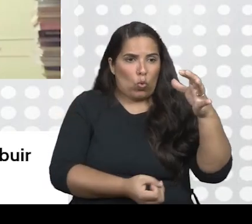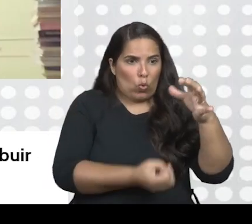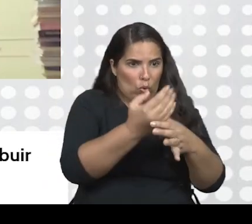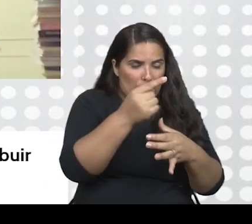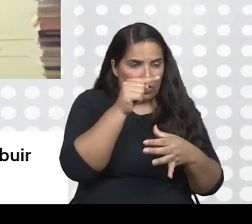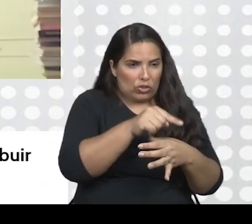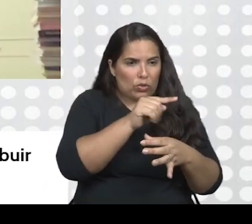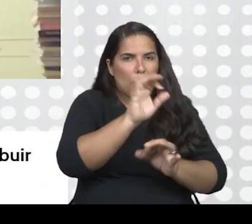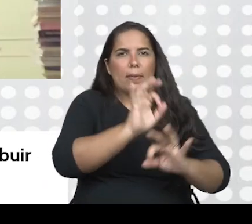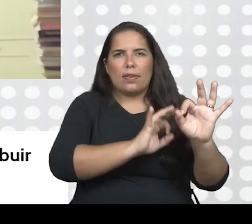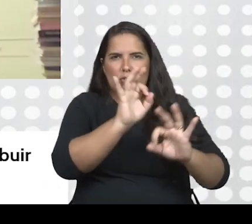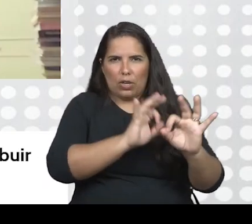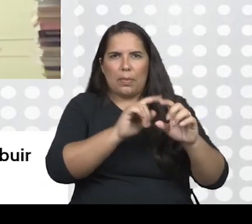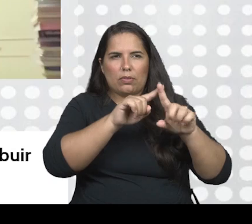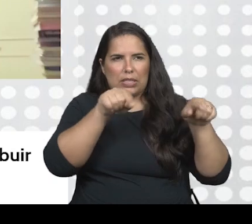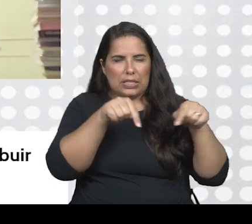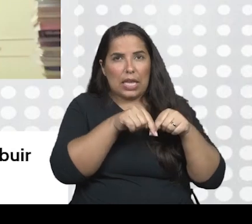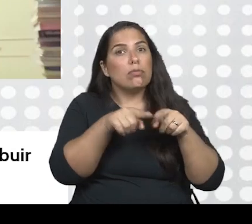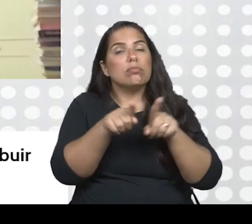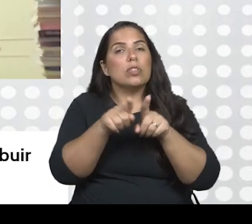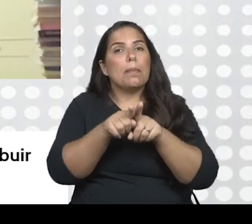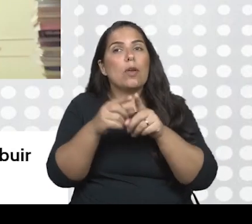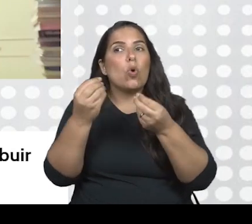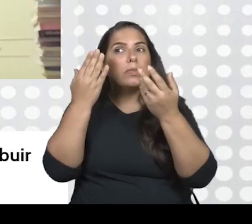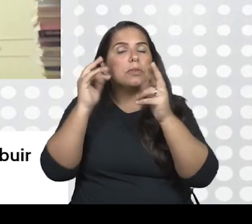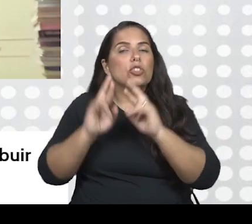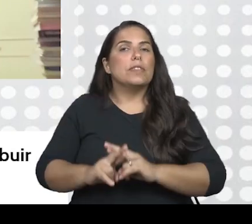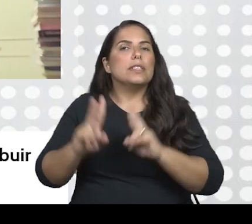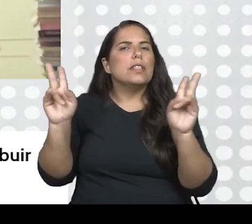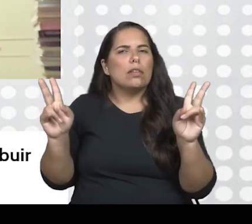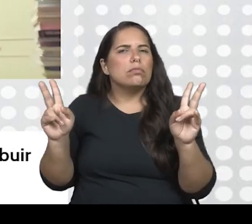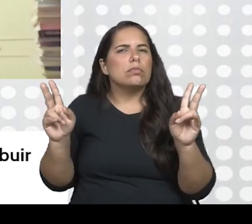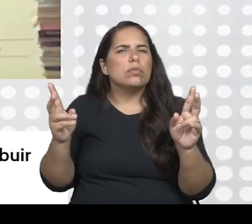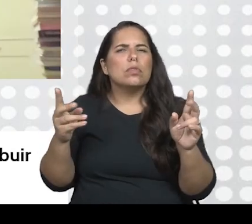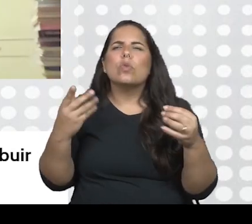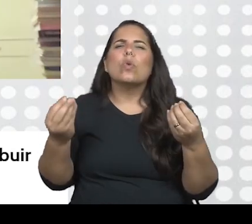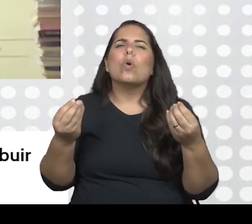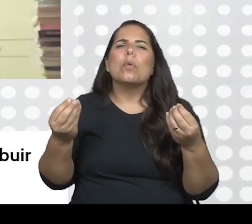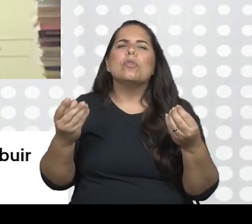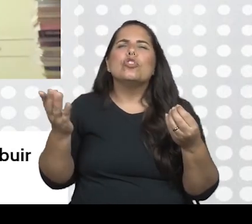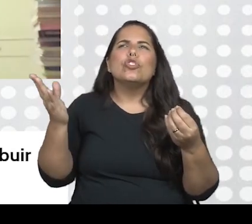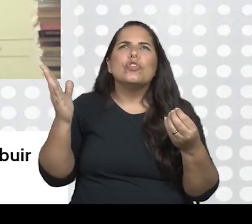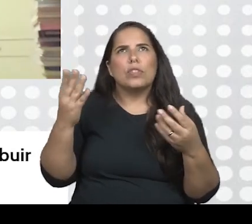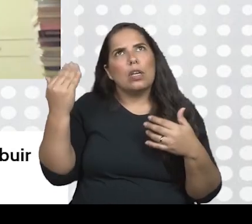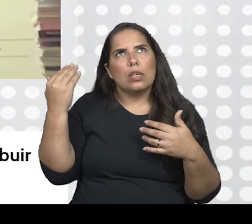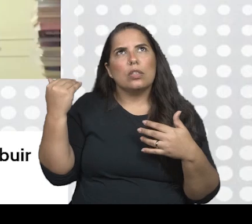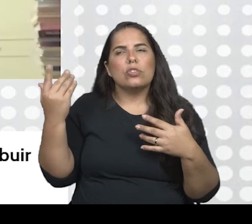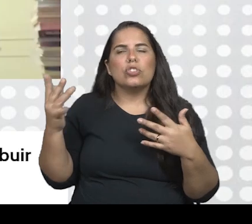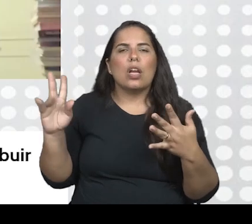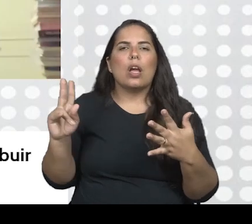origem do planejamento de sala de aula, como diferenciar, como é que vinha, na